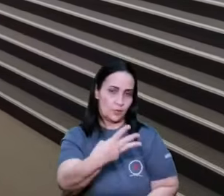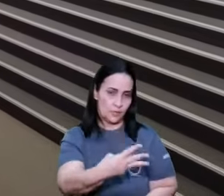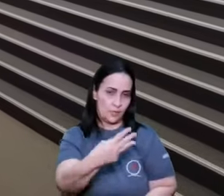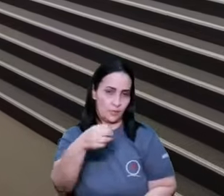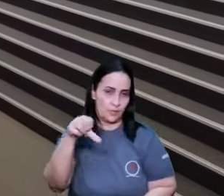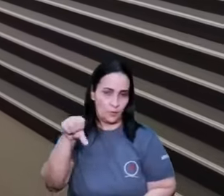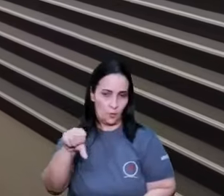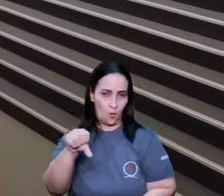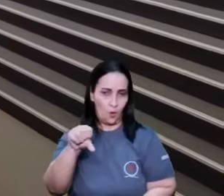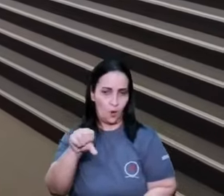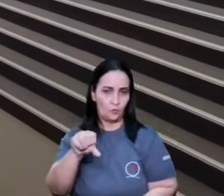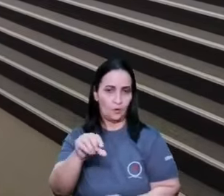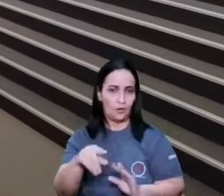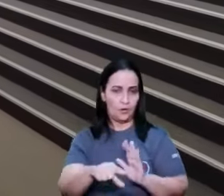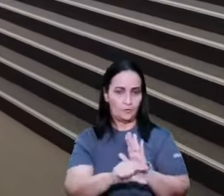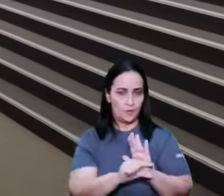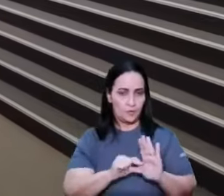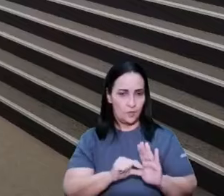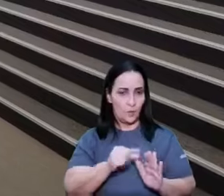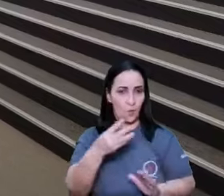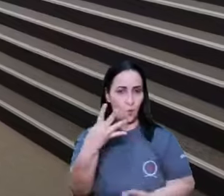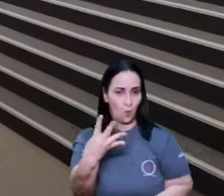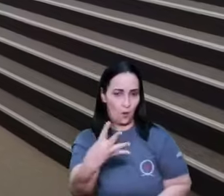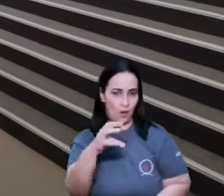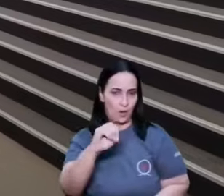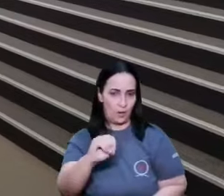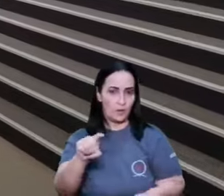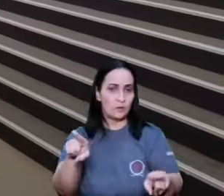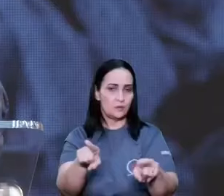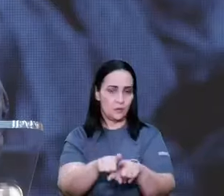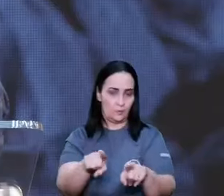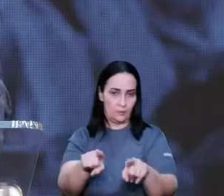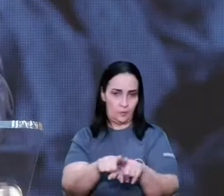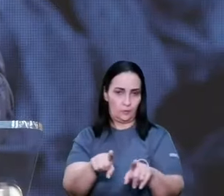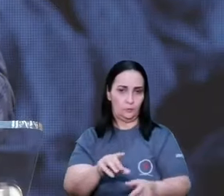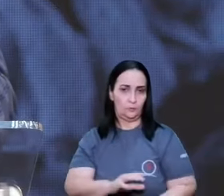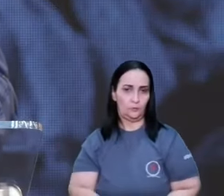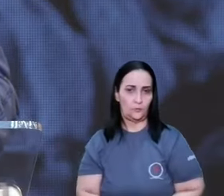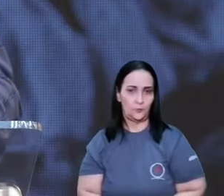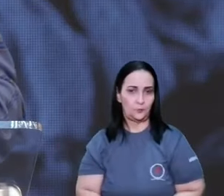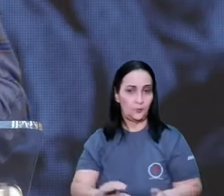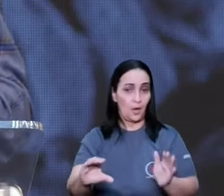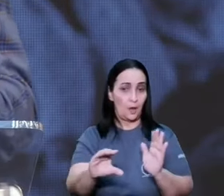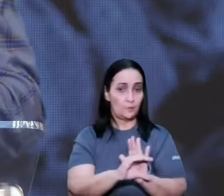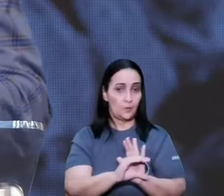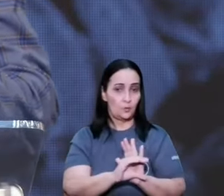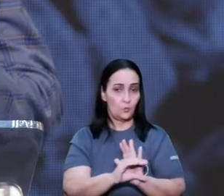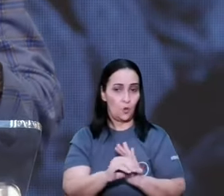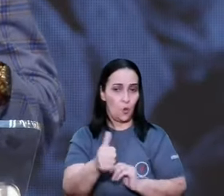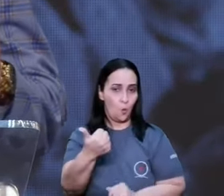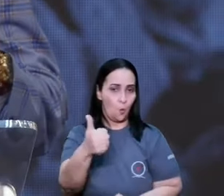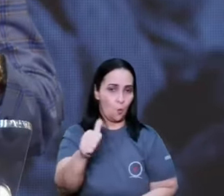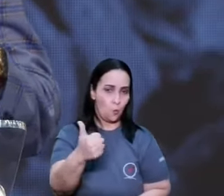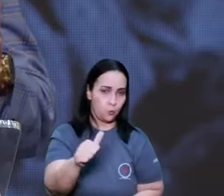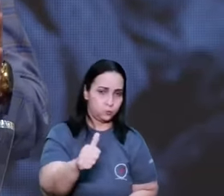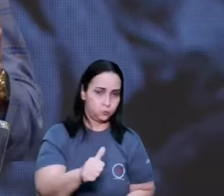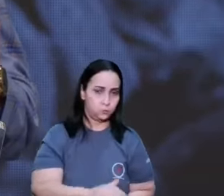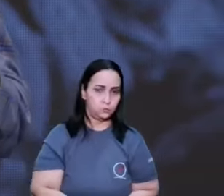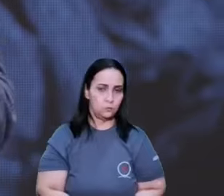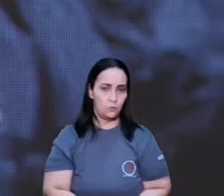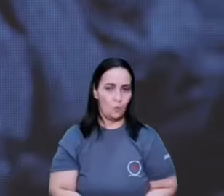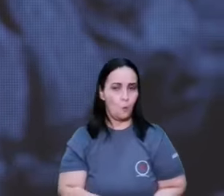o qu Versículo o Capítulo 11 muito